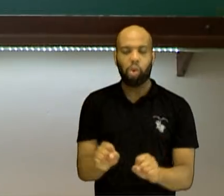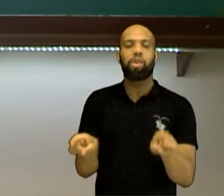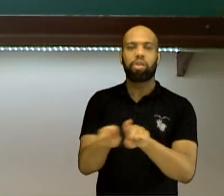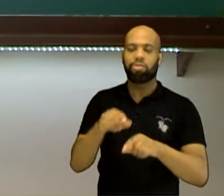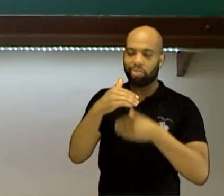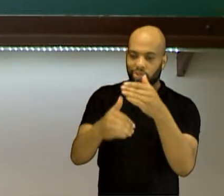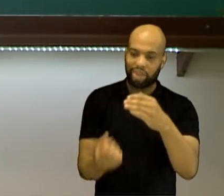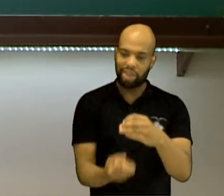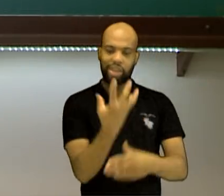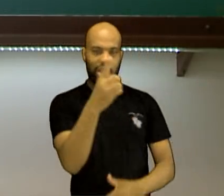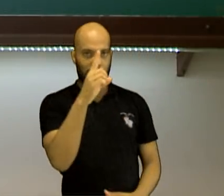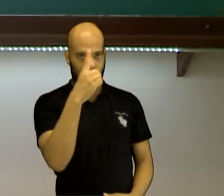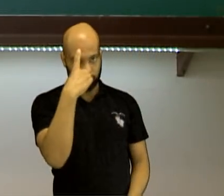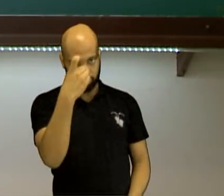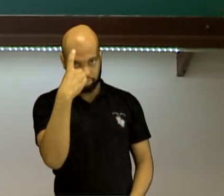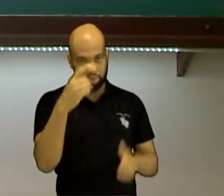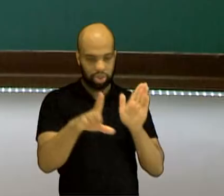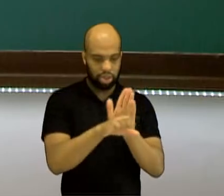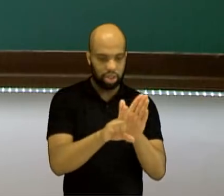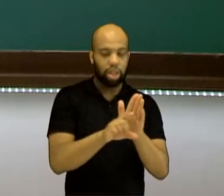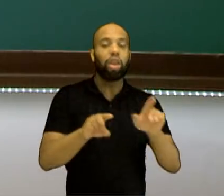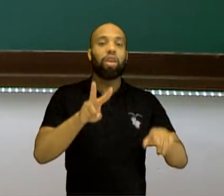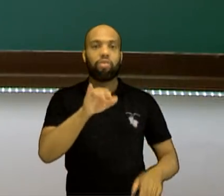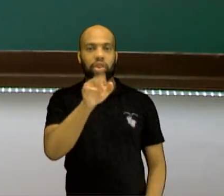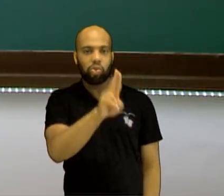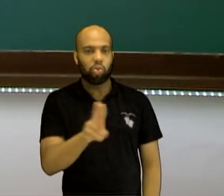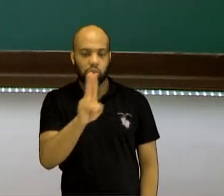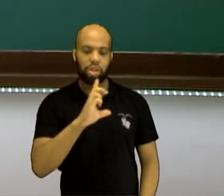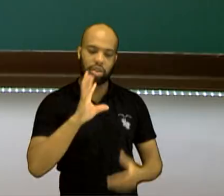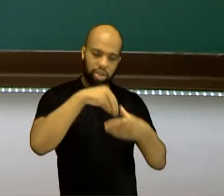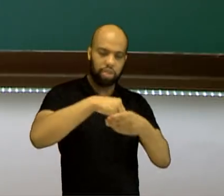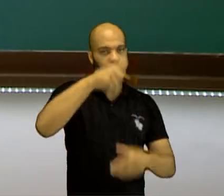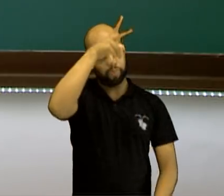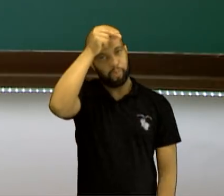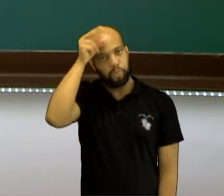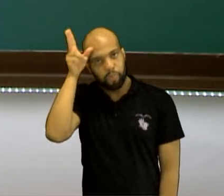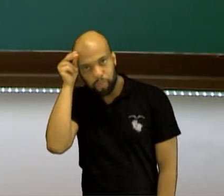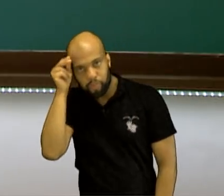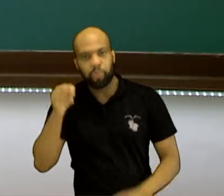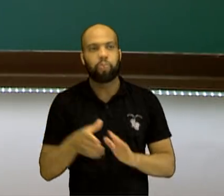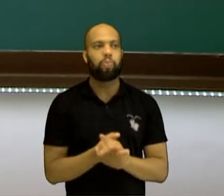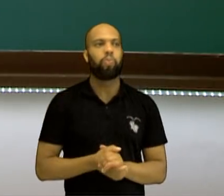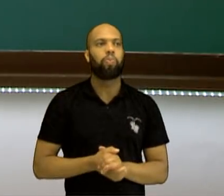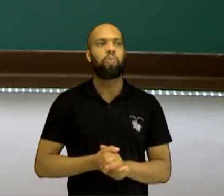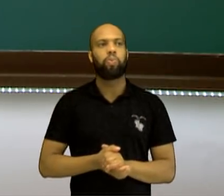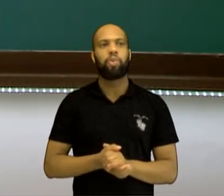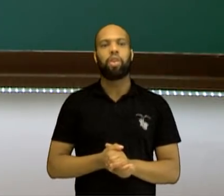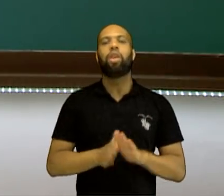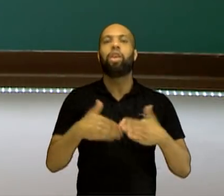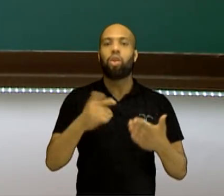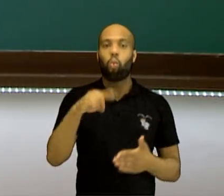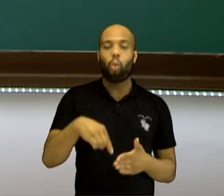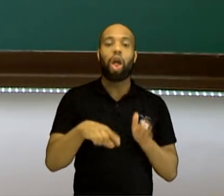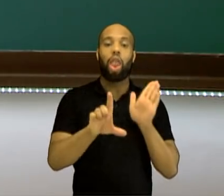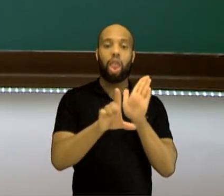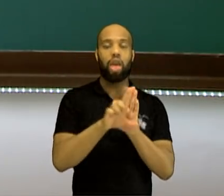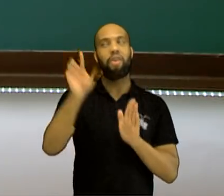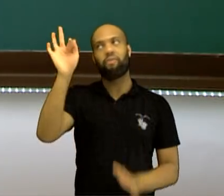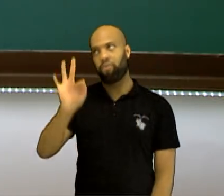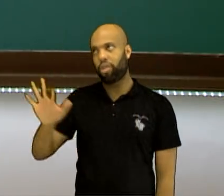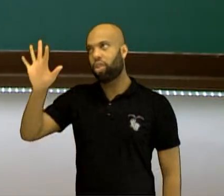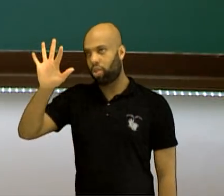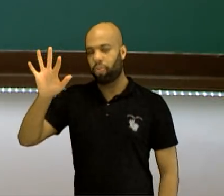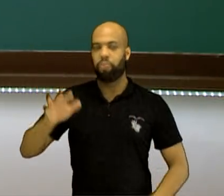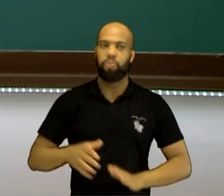leis que vão ser aplicadas para o nosso município. E seguimos também repetindo as leis federais, lá